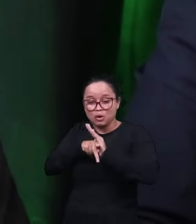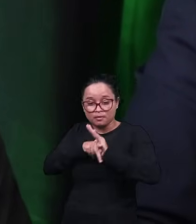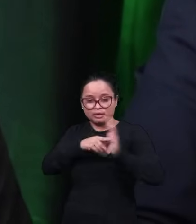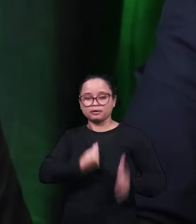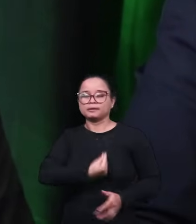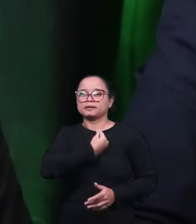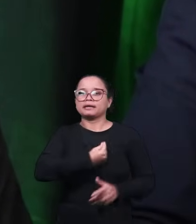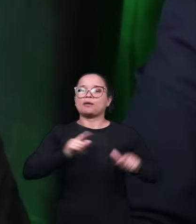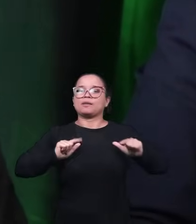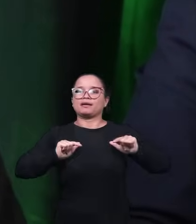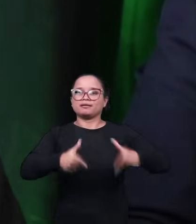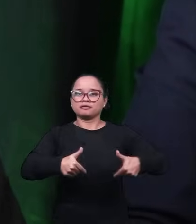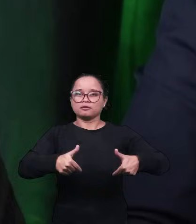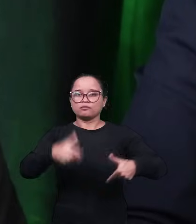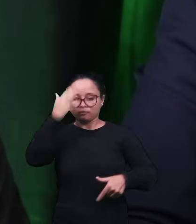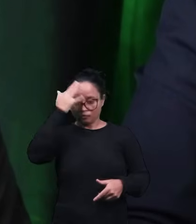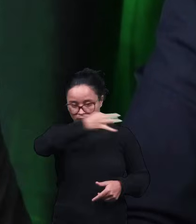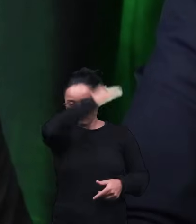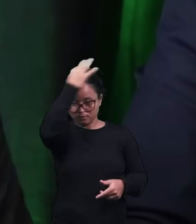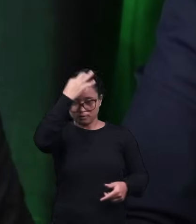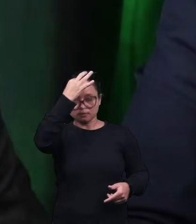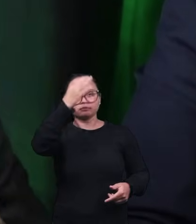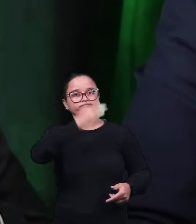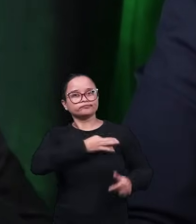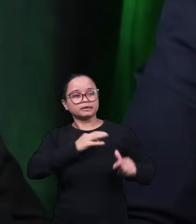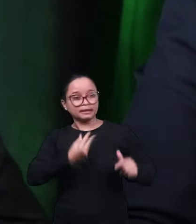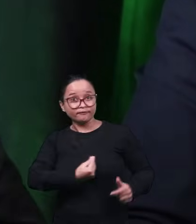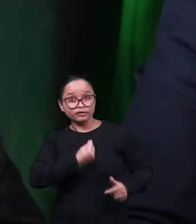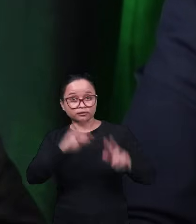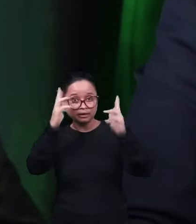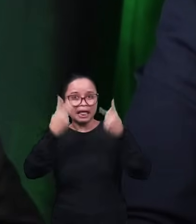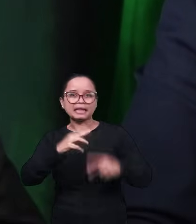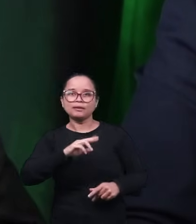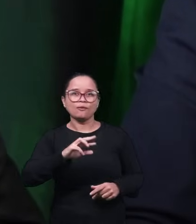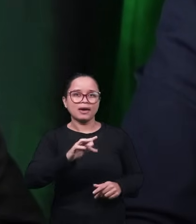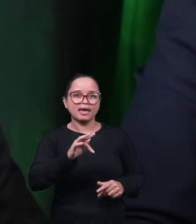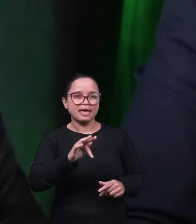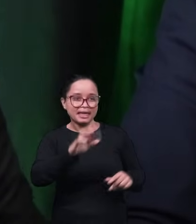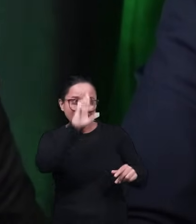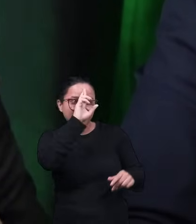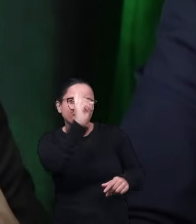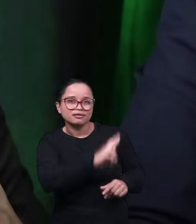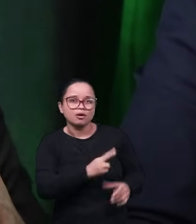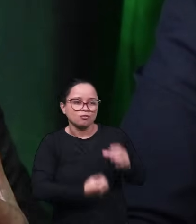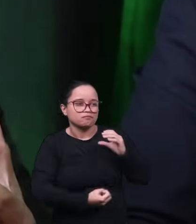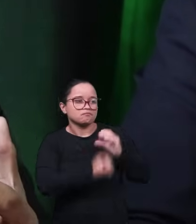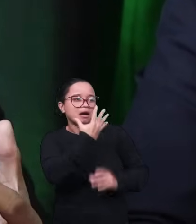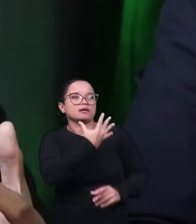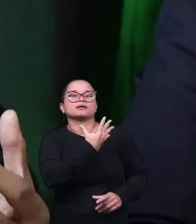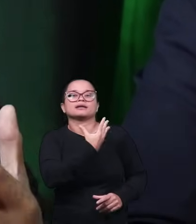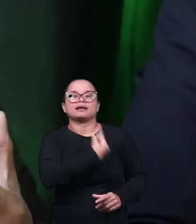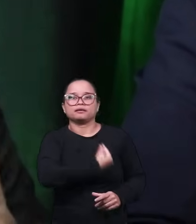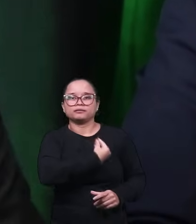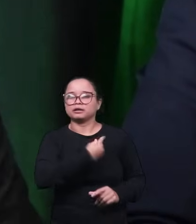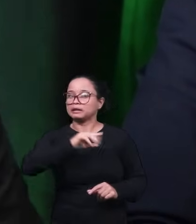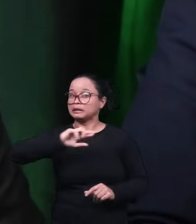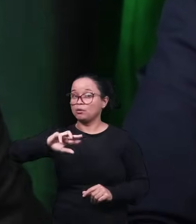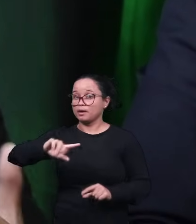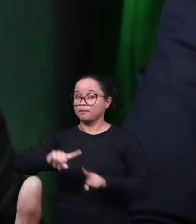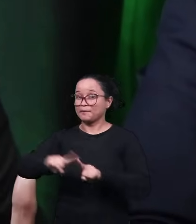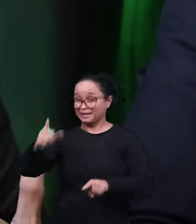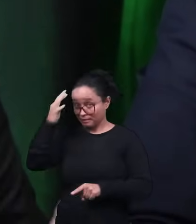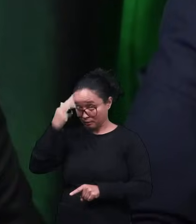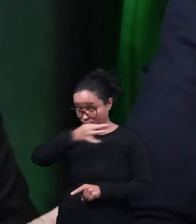uma operação do Espírito Santo na vida do homem. Não é algo que nasce no homem, mas é uma fé que é uma operação do Espírito Santo